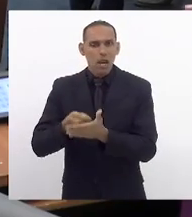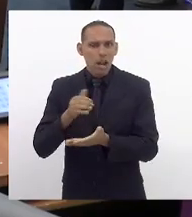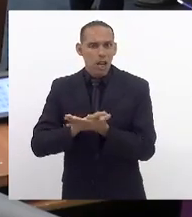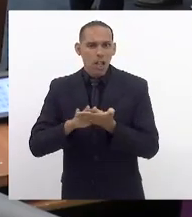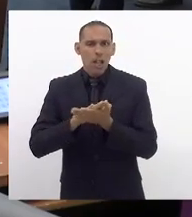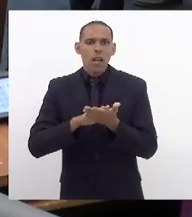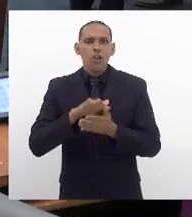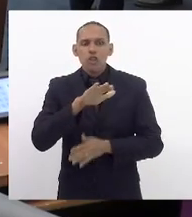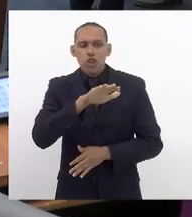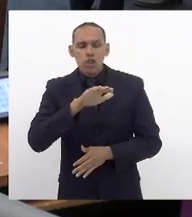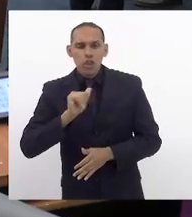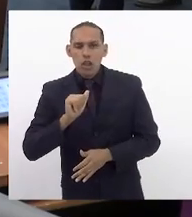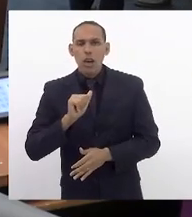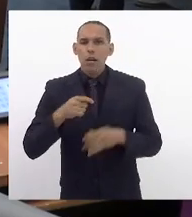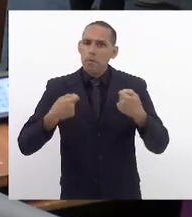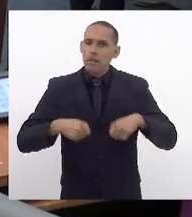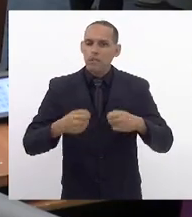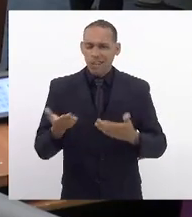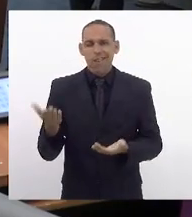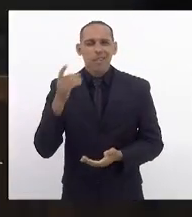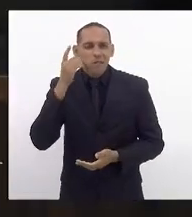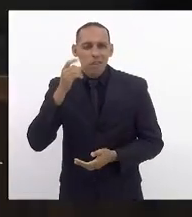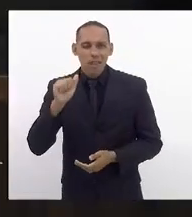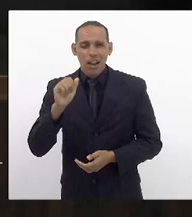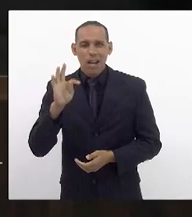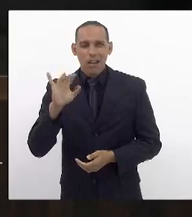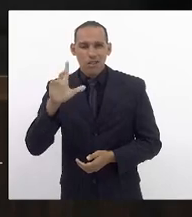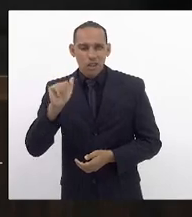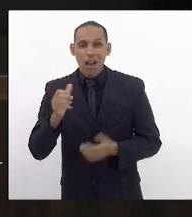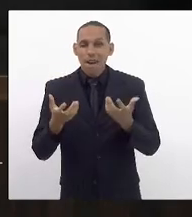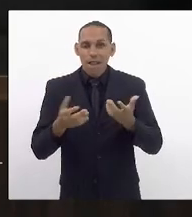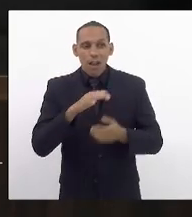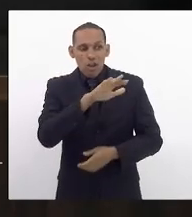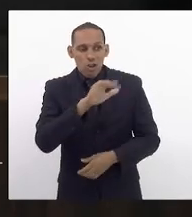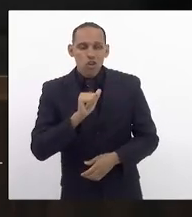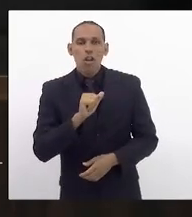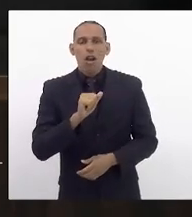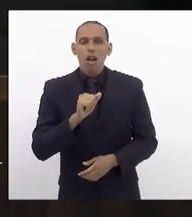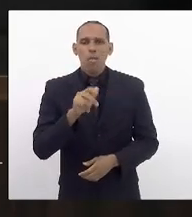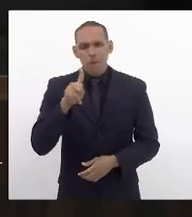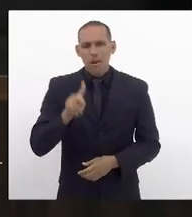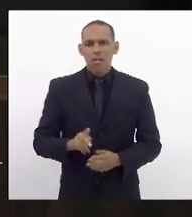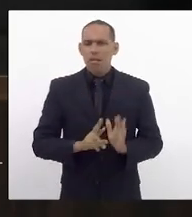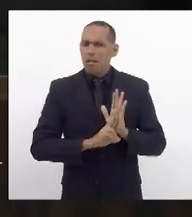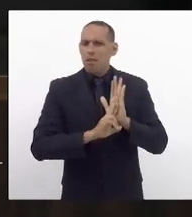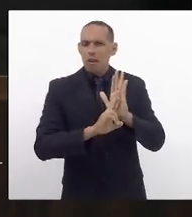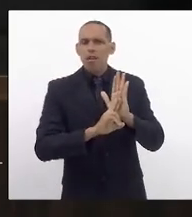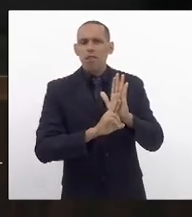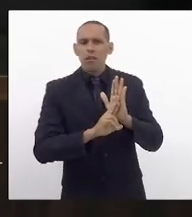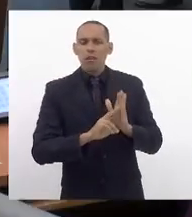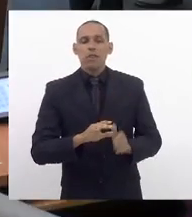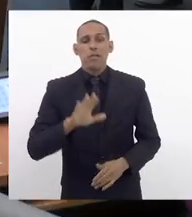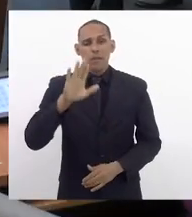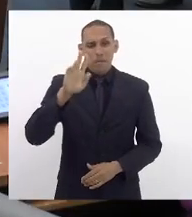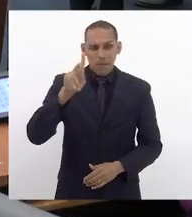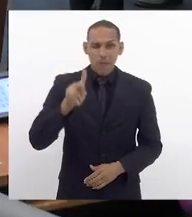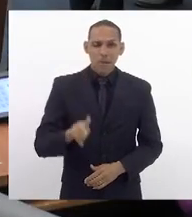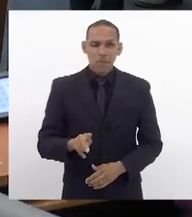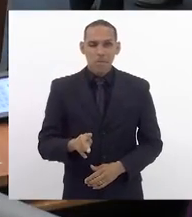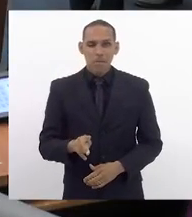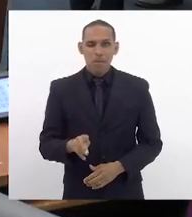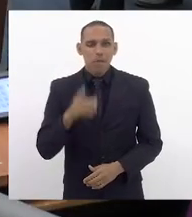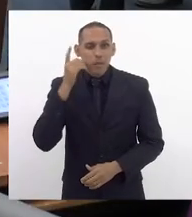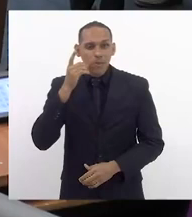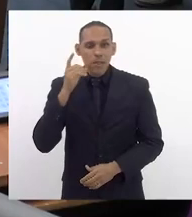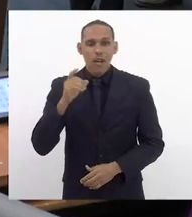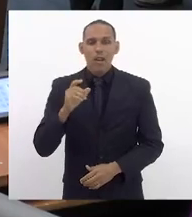que convoque aqui o representante da concessão. Senhor presidente. Deputado Átila,